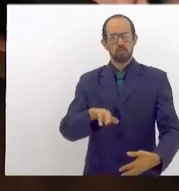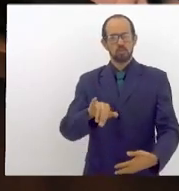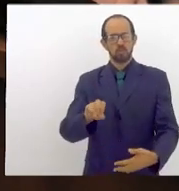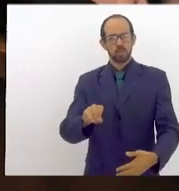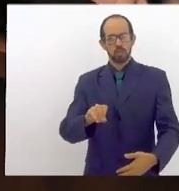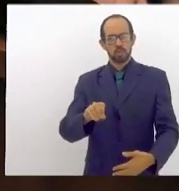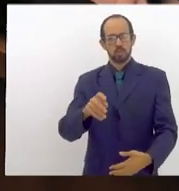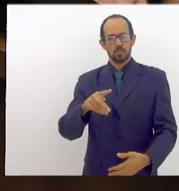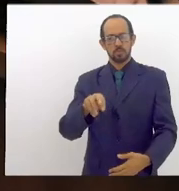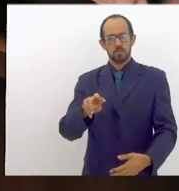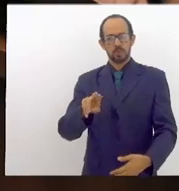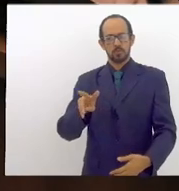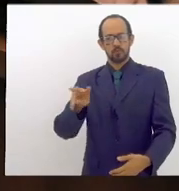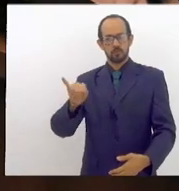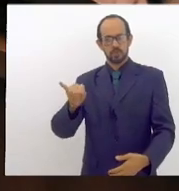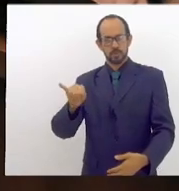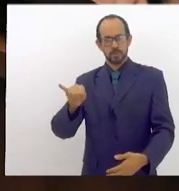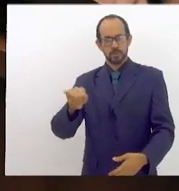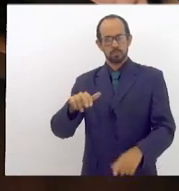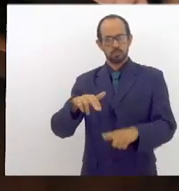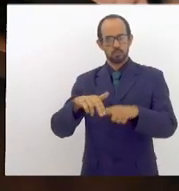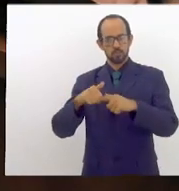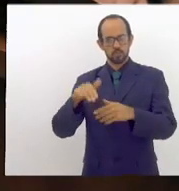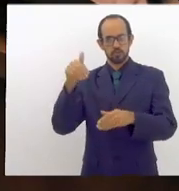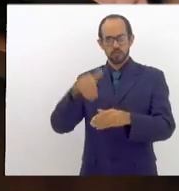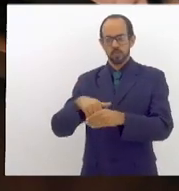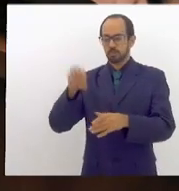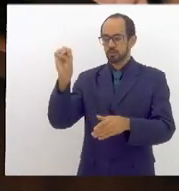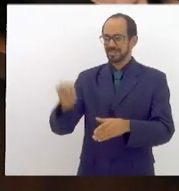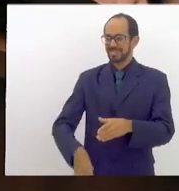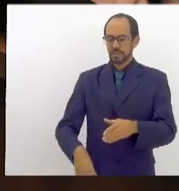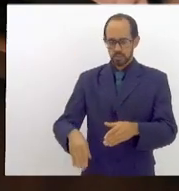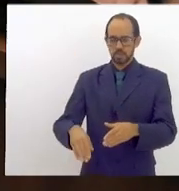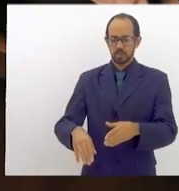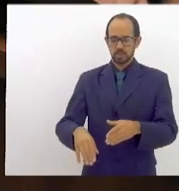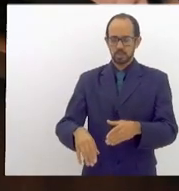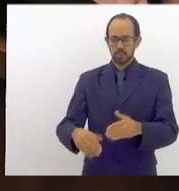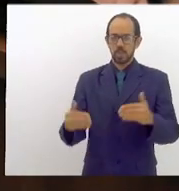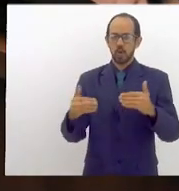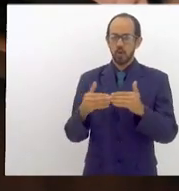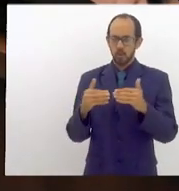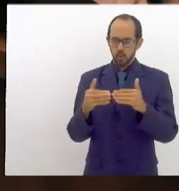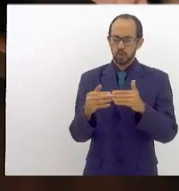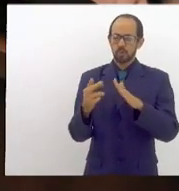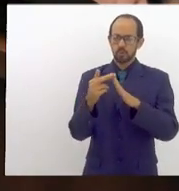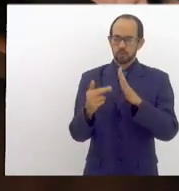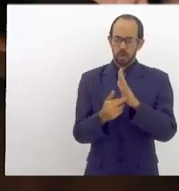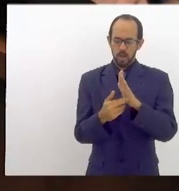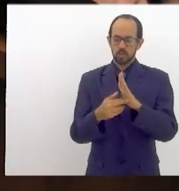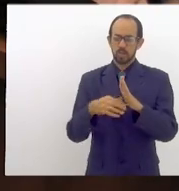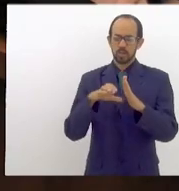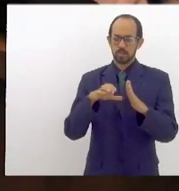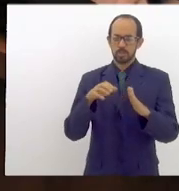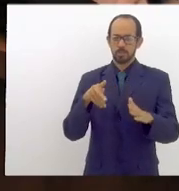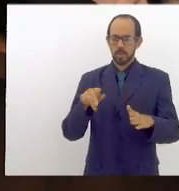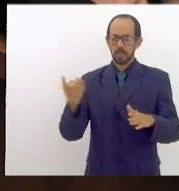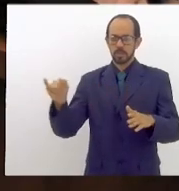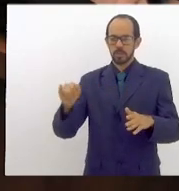por isso estamos voltando sim a favor do relatório da CPI também